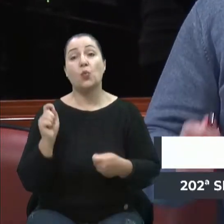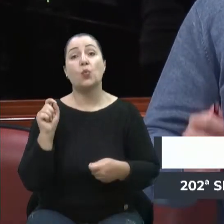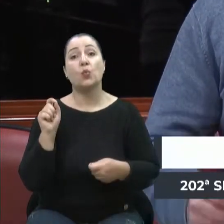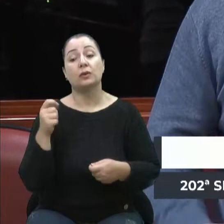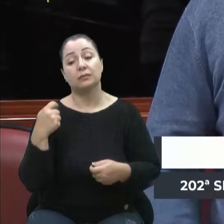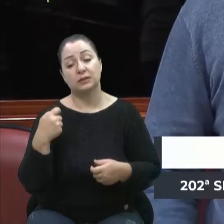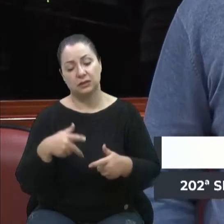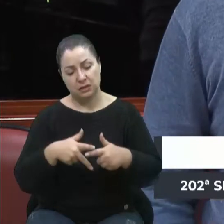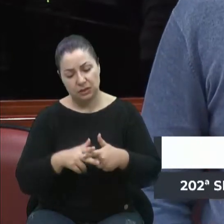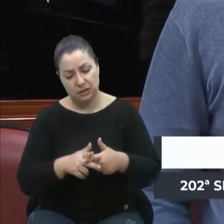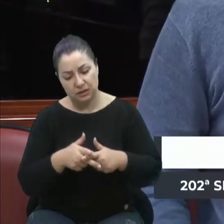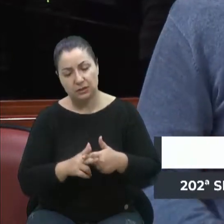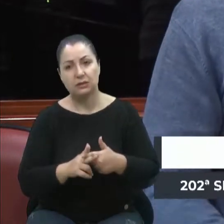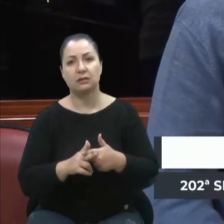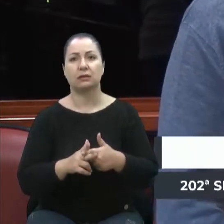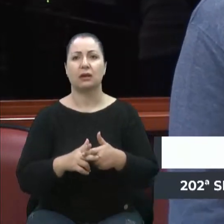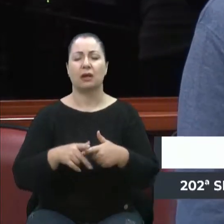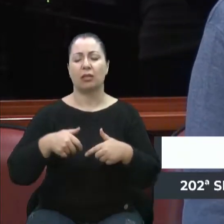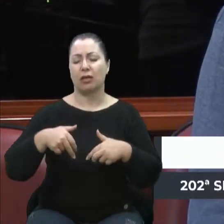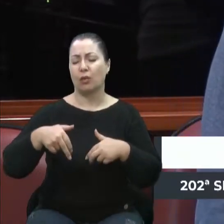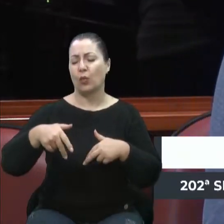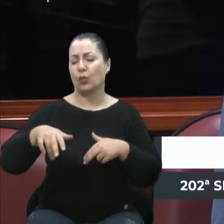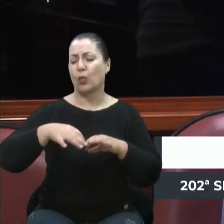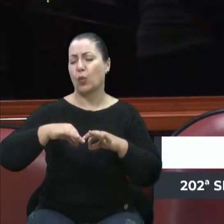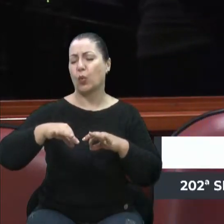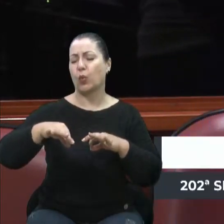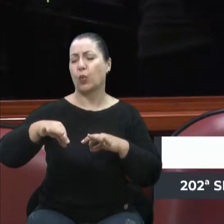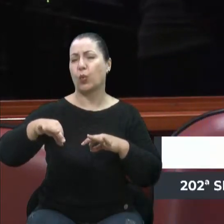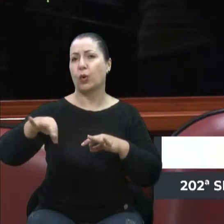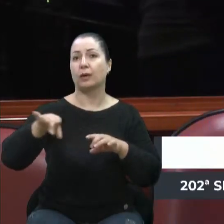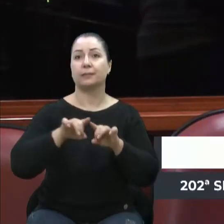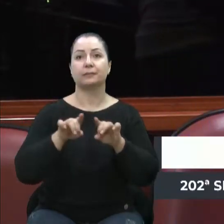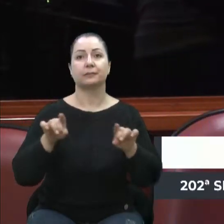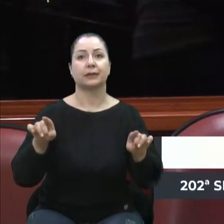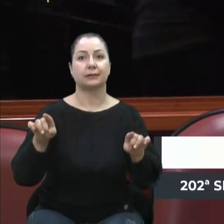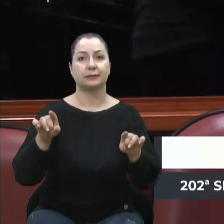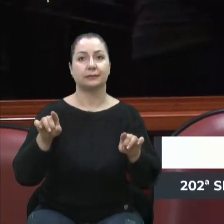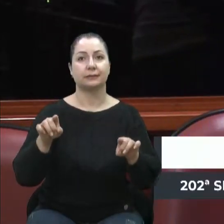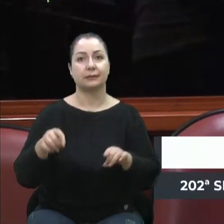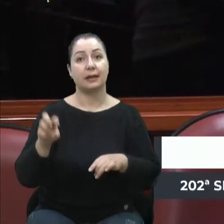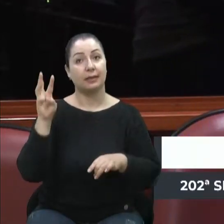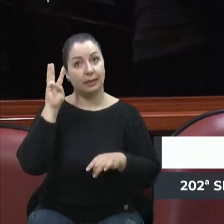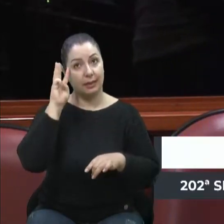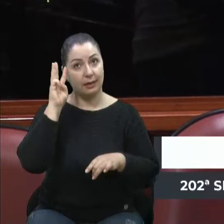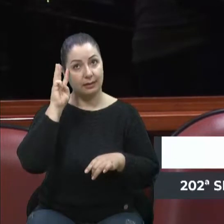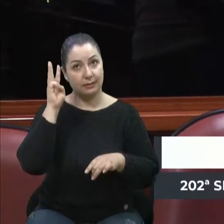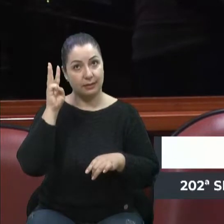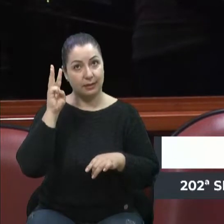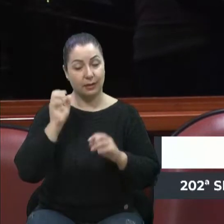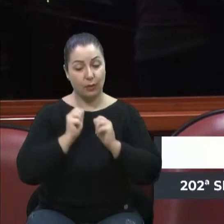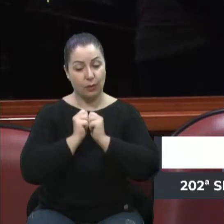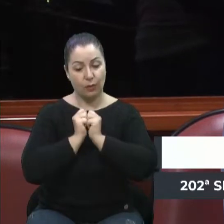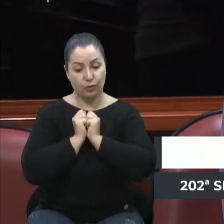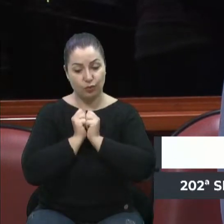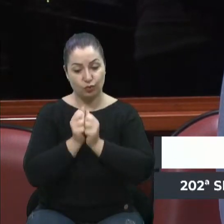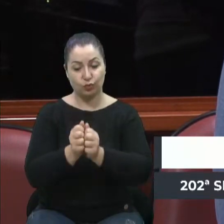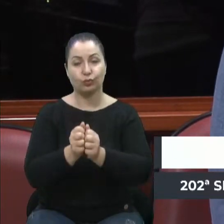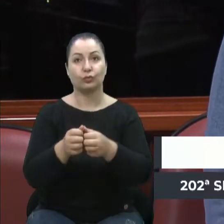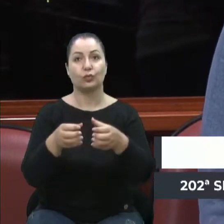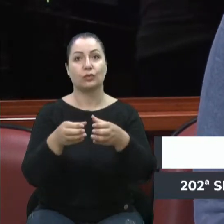necessários, percorrendo longas distâncias, mas na terça-feira, certamente com a presença dos colegas, nós vamos